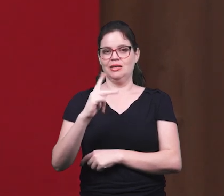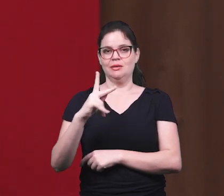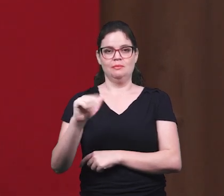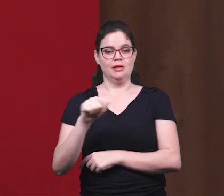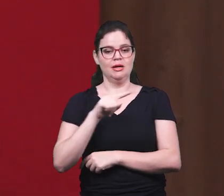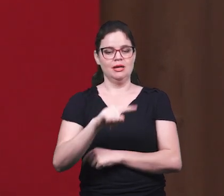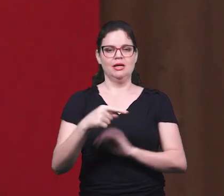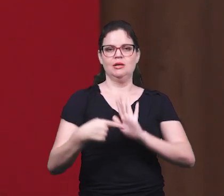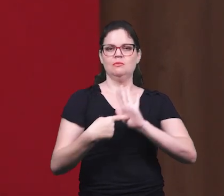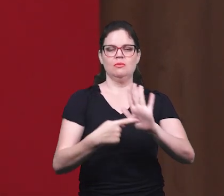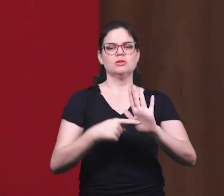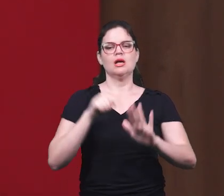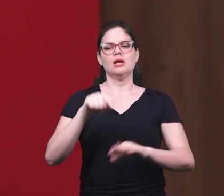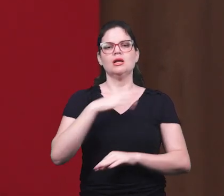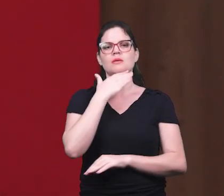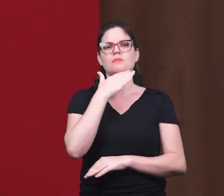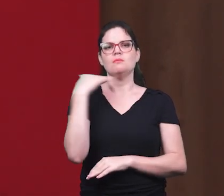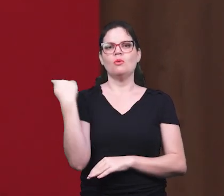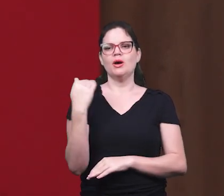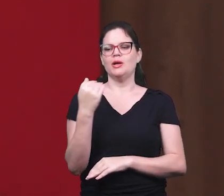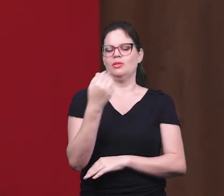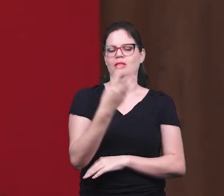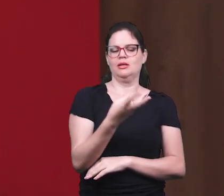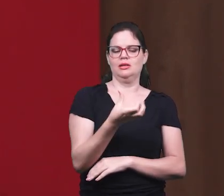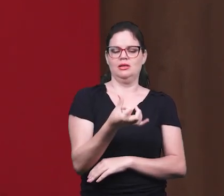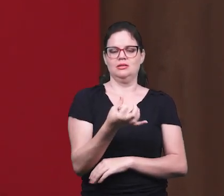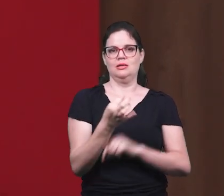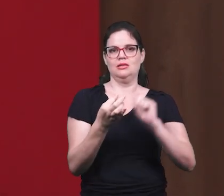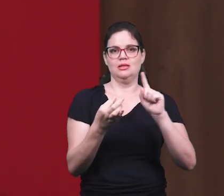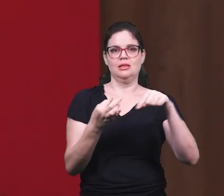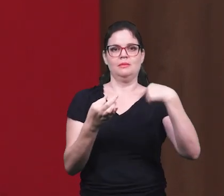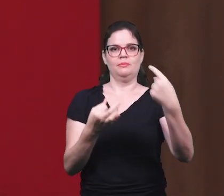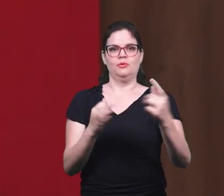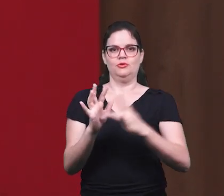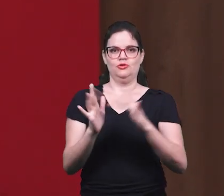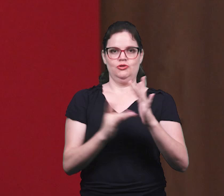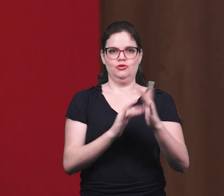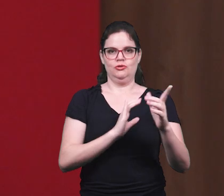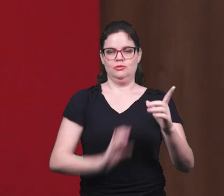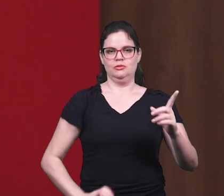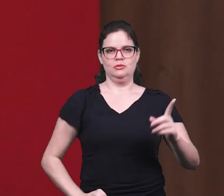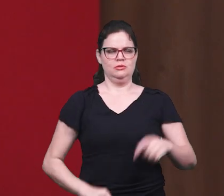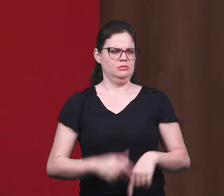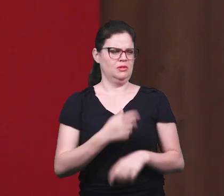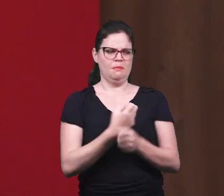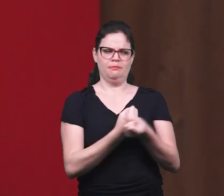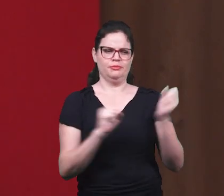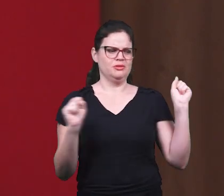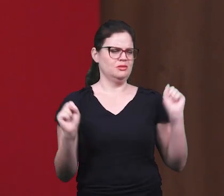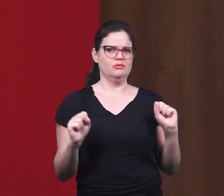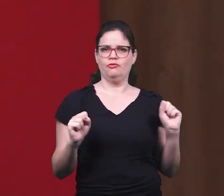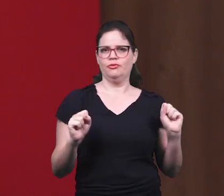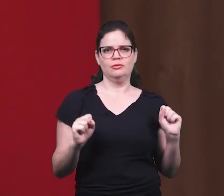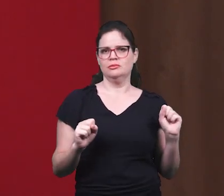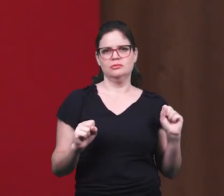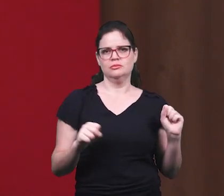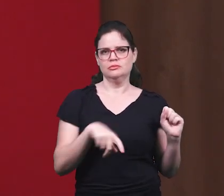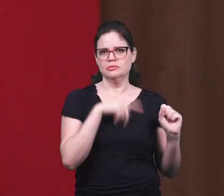em 36 depois de Cristo. Isso é impossível. Por quê? Porque a Bíblia diz